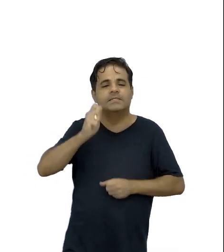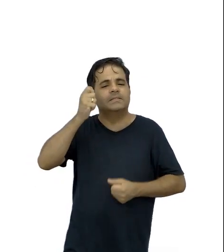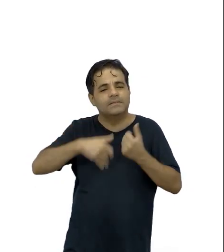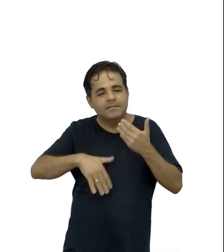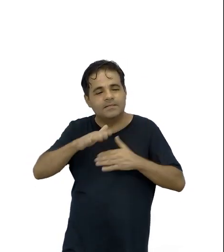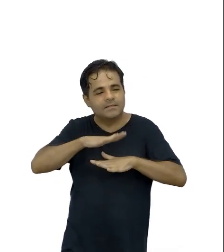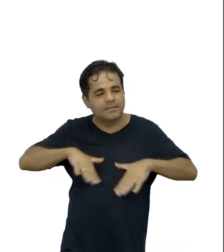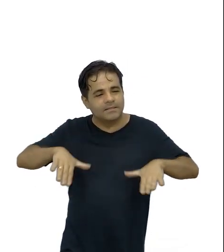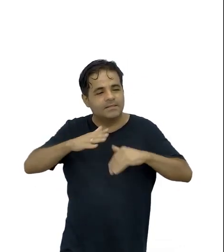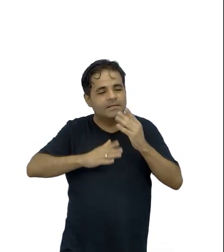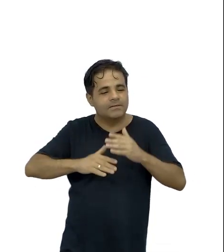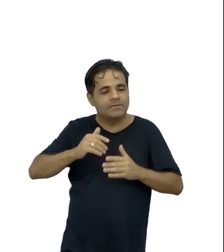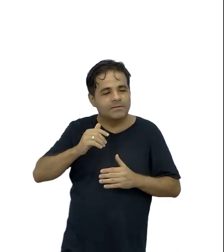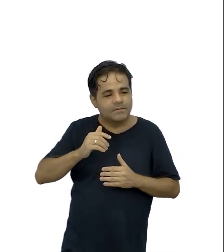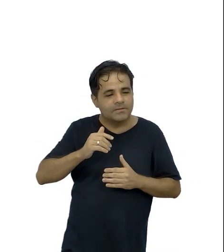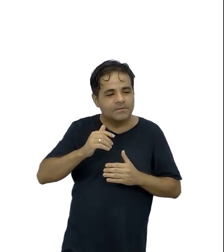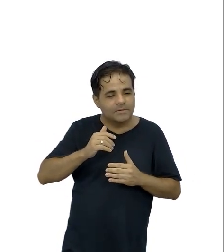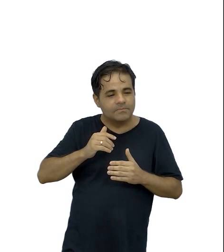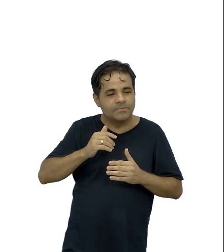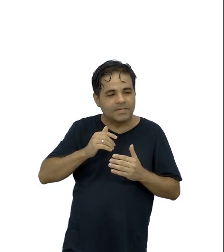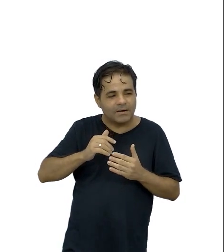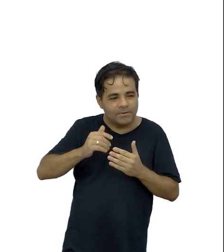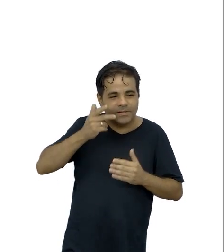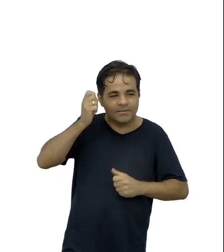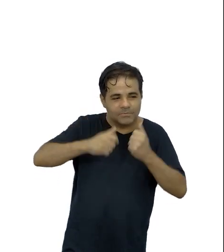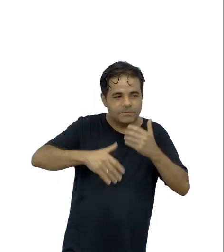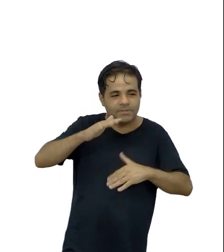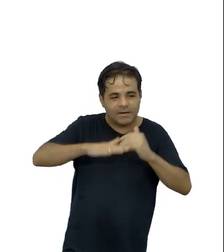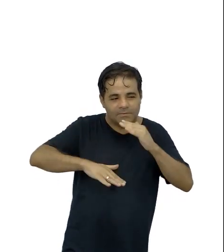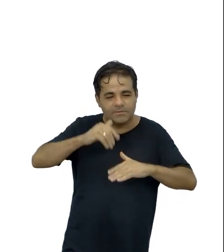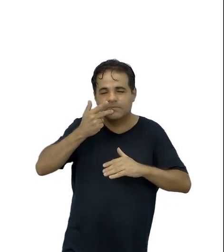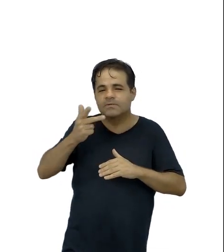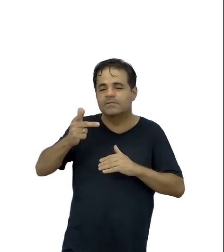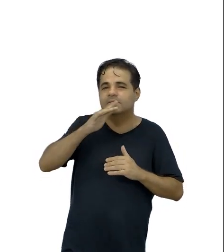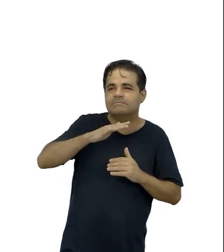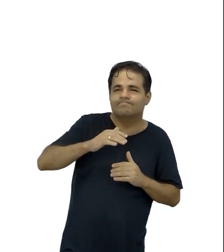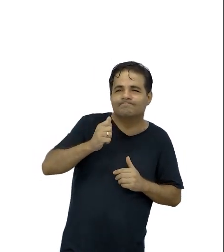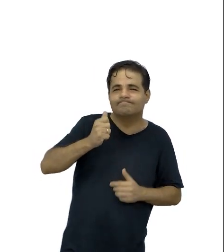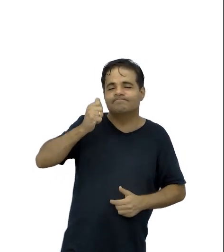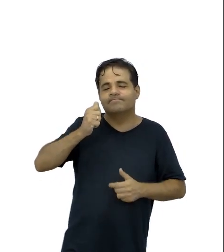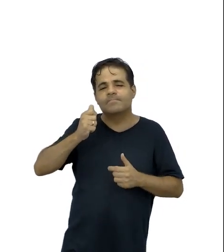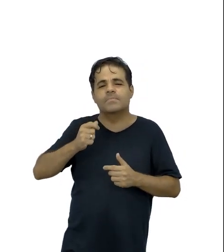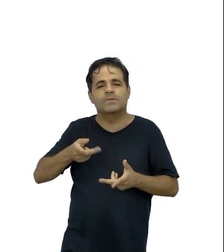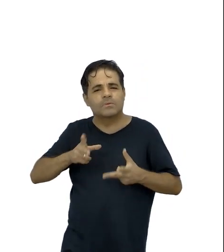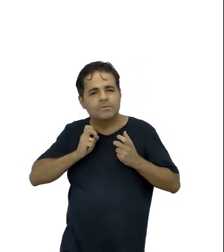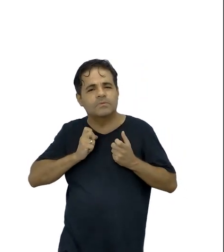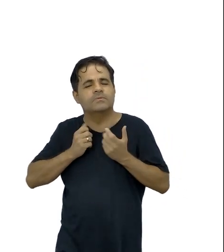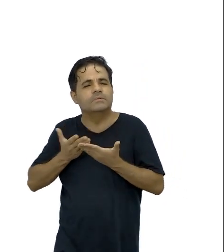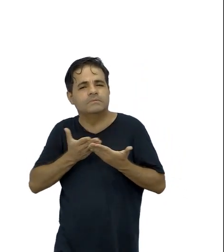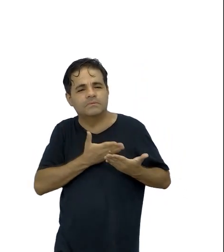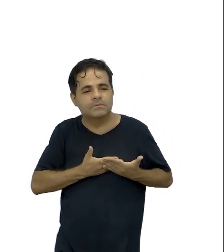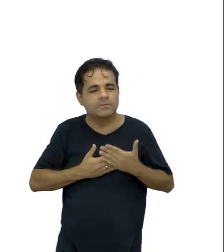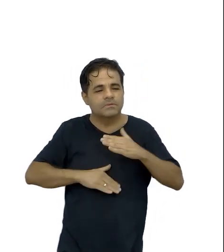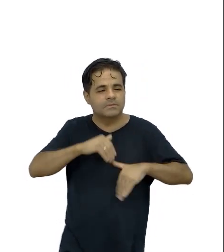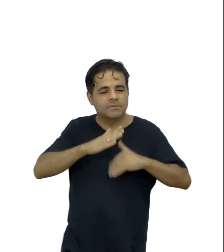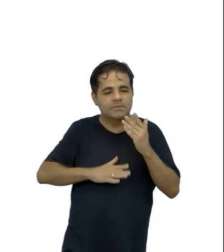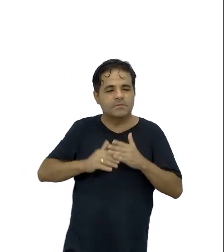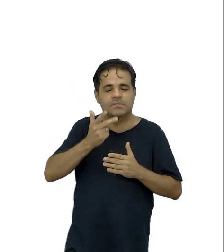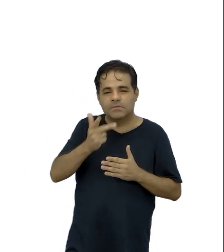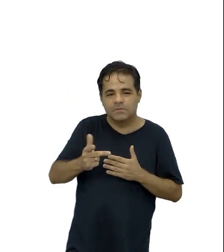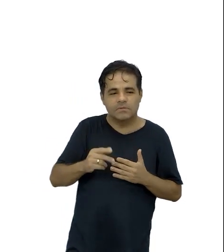é muito mais que isso, pois dependem também de que o estudante reconheça os objetivos dessa